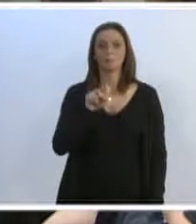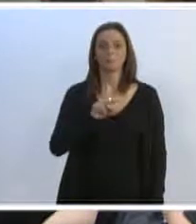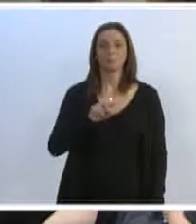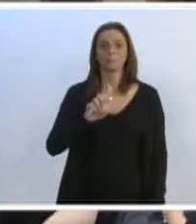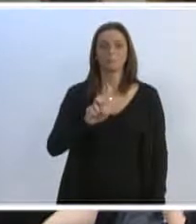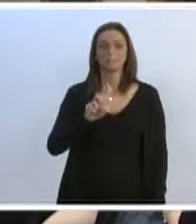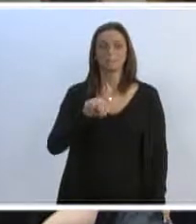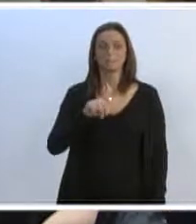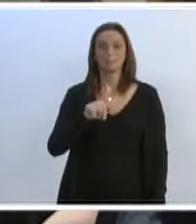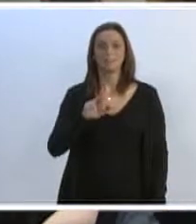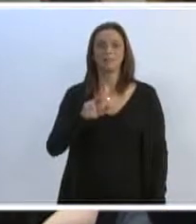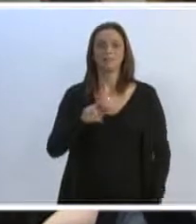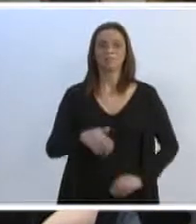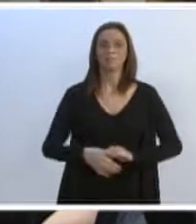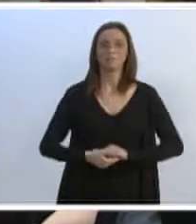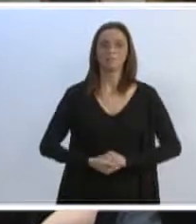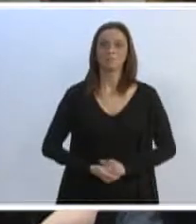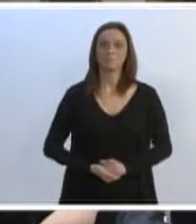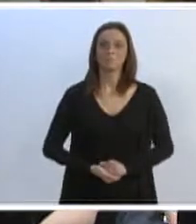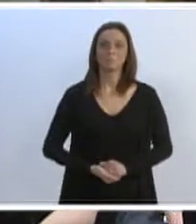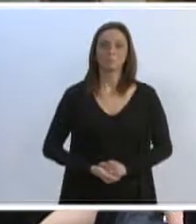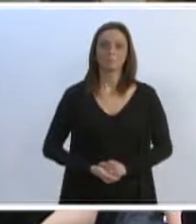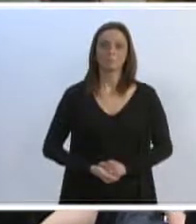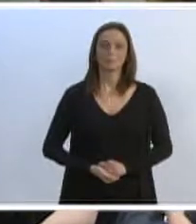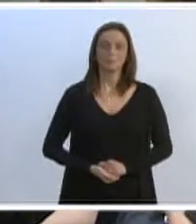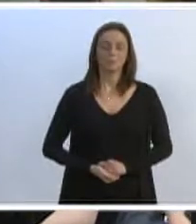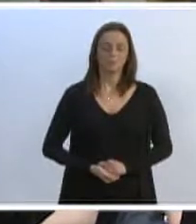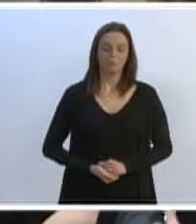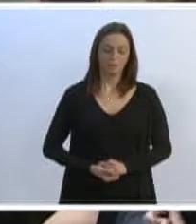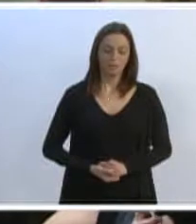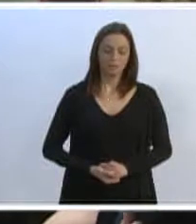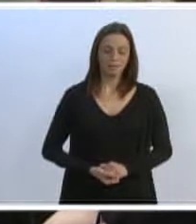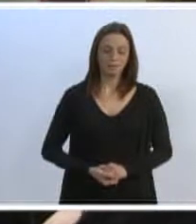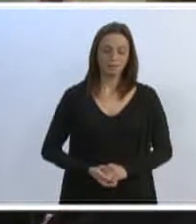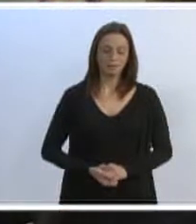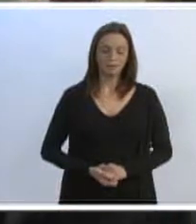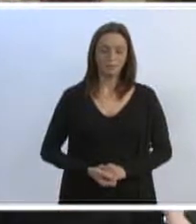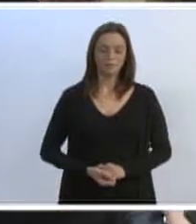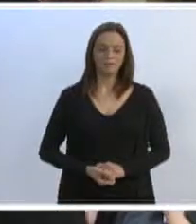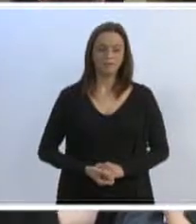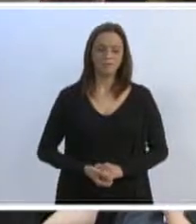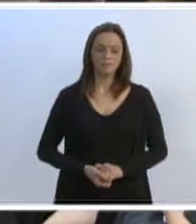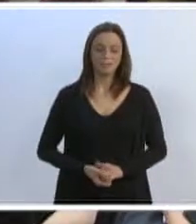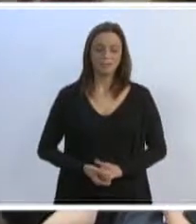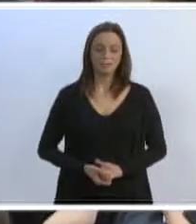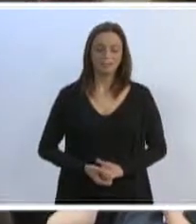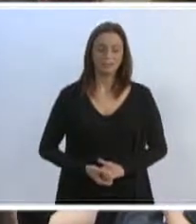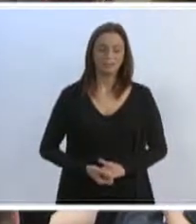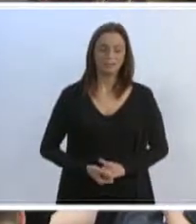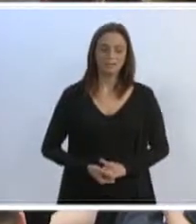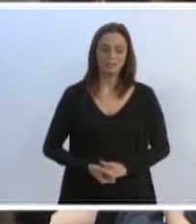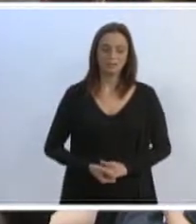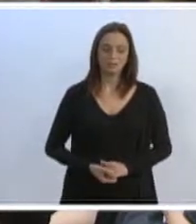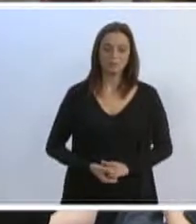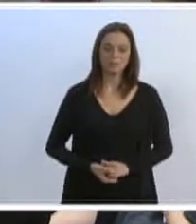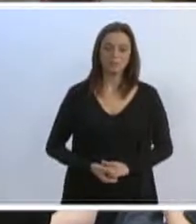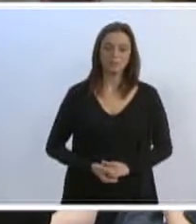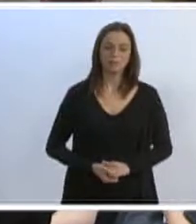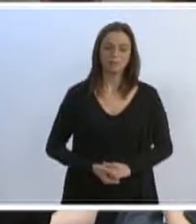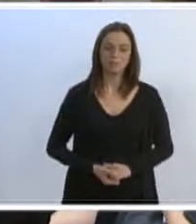função pública como um dos defensores da educação e da história de Santa Catarina. Nos orgulhamos muito, professor Edson, em contar com a sua presença na noite de